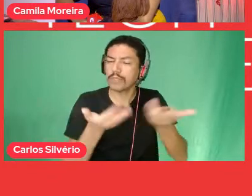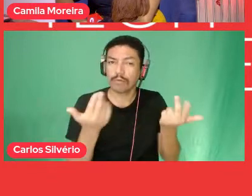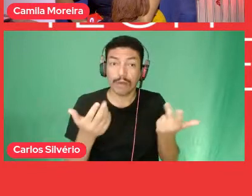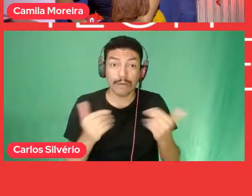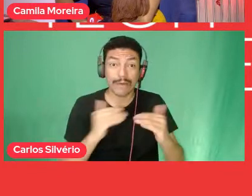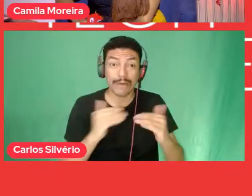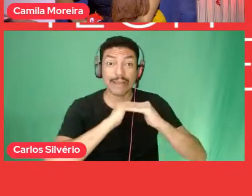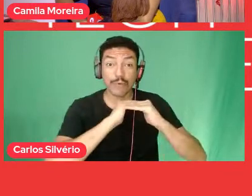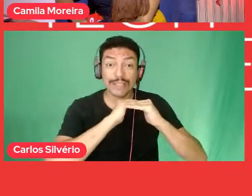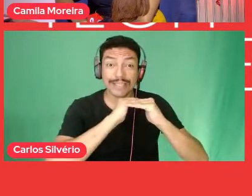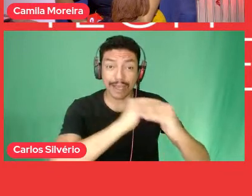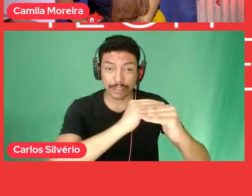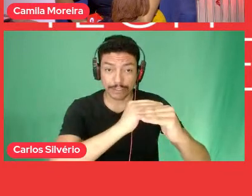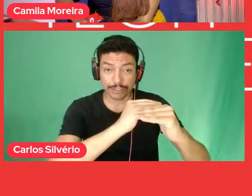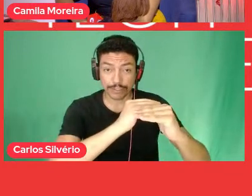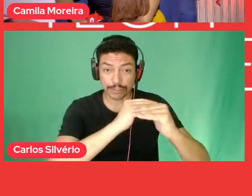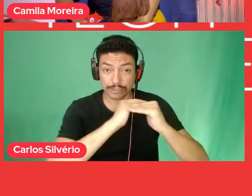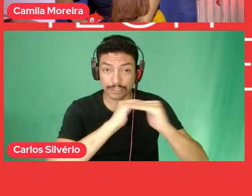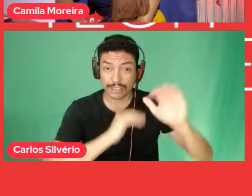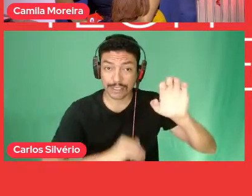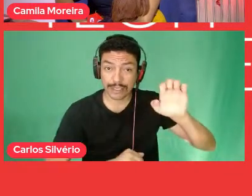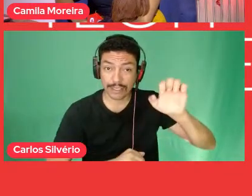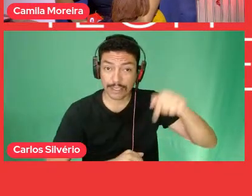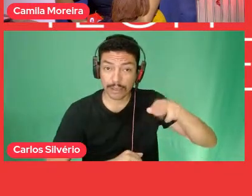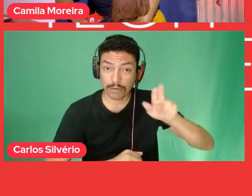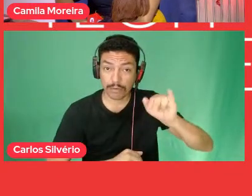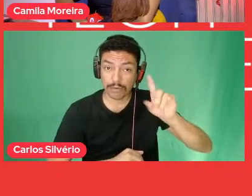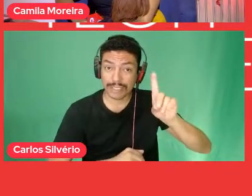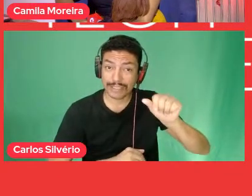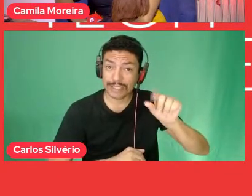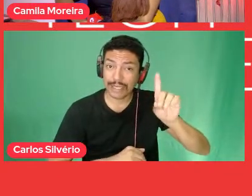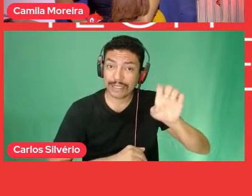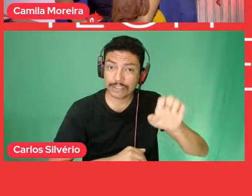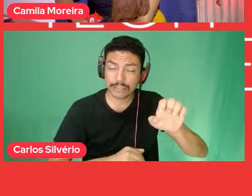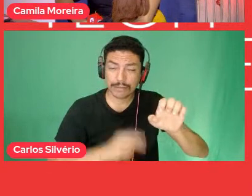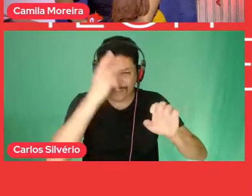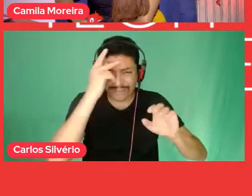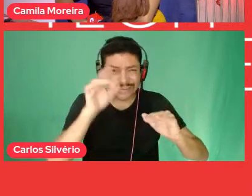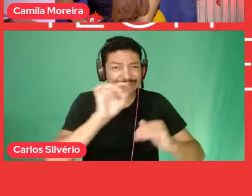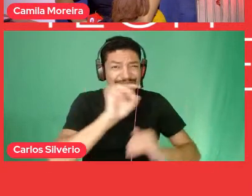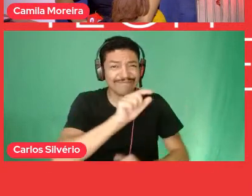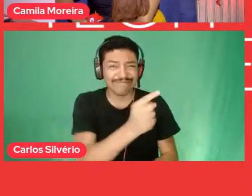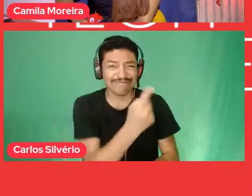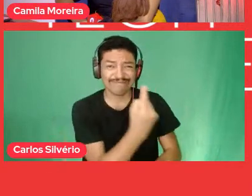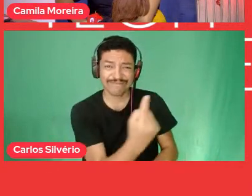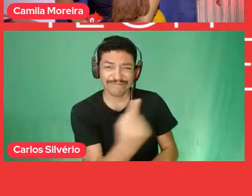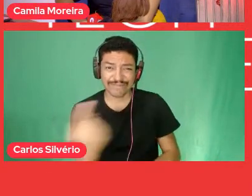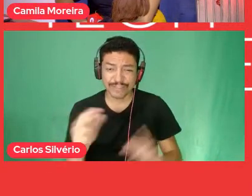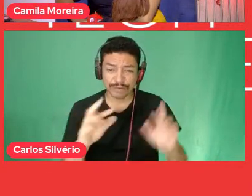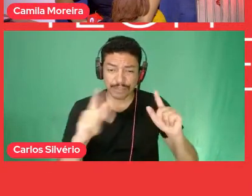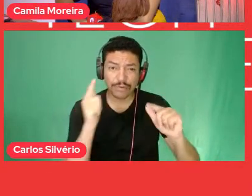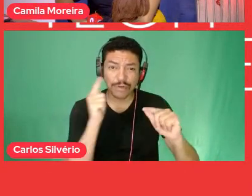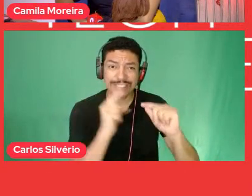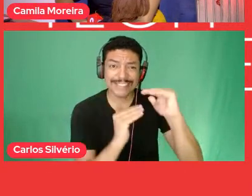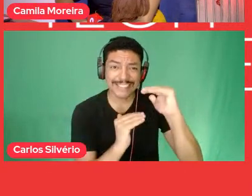entender o que precisa ser feito diferente para pessoas que são diferentes. Né? Acho que é um pouquinho disso que a Sula estava falando, né? Que mulheres se